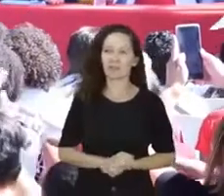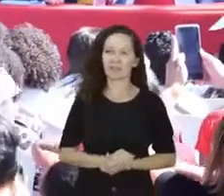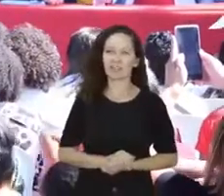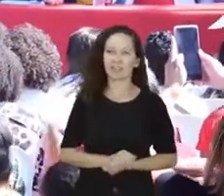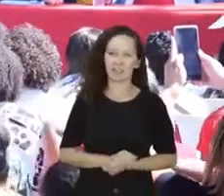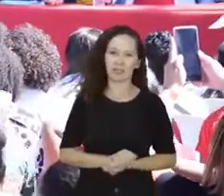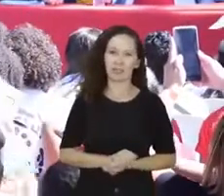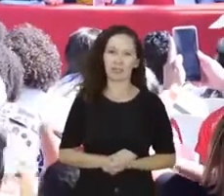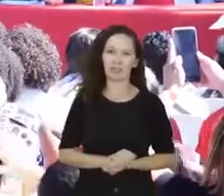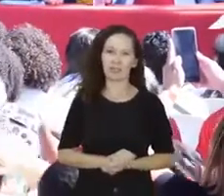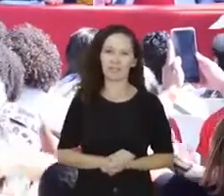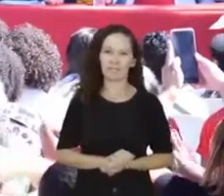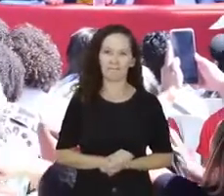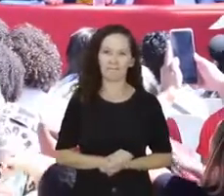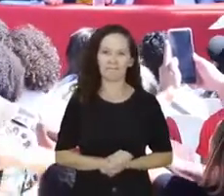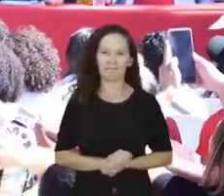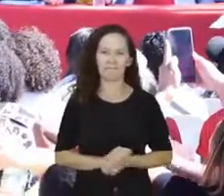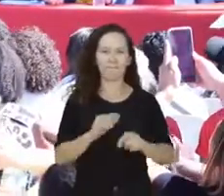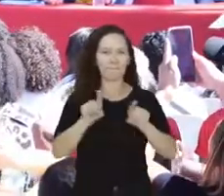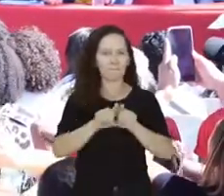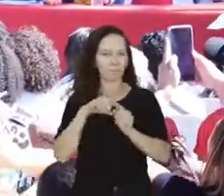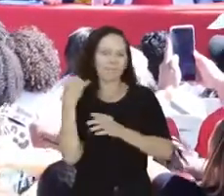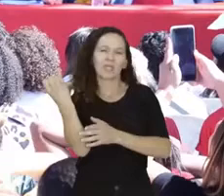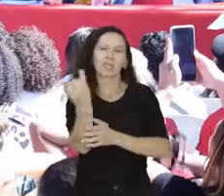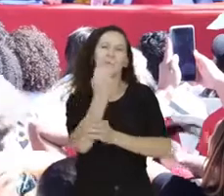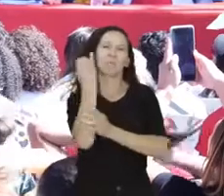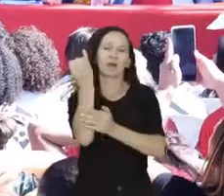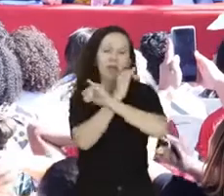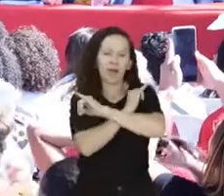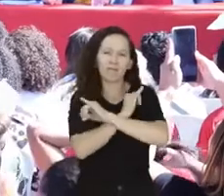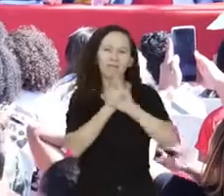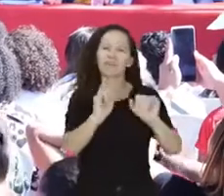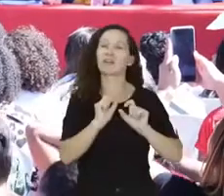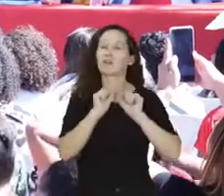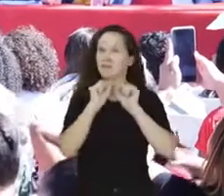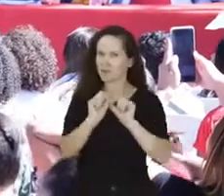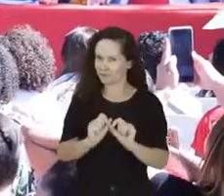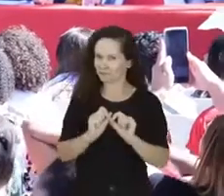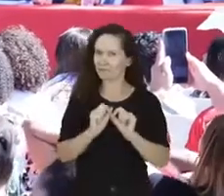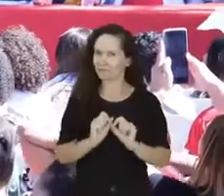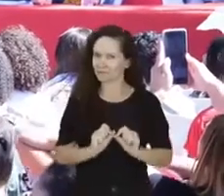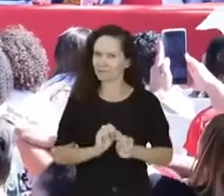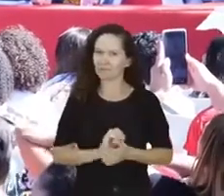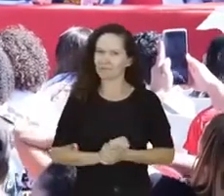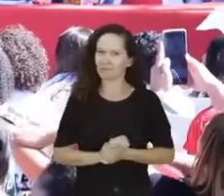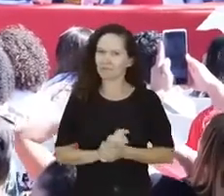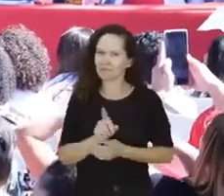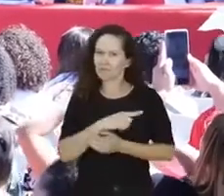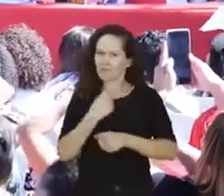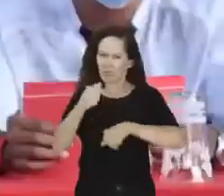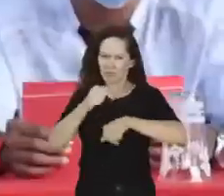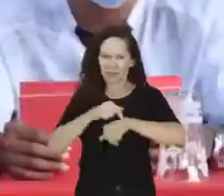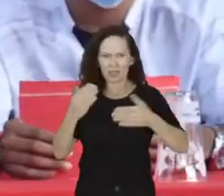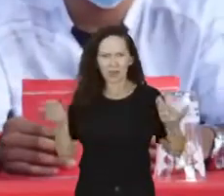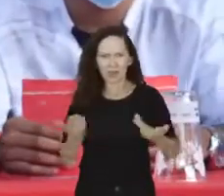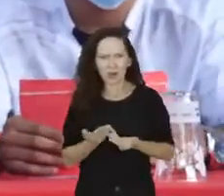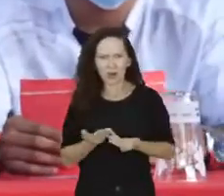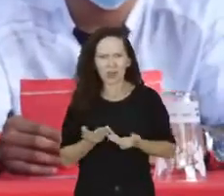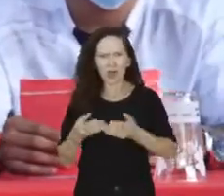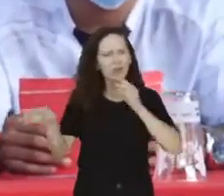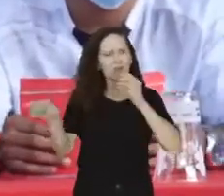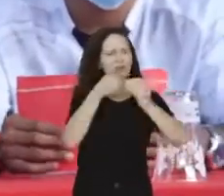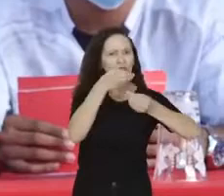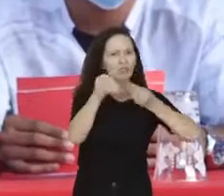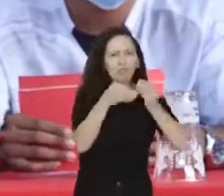Uma coisa que é importante dizer é que estamos num momento de muita vulnerabilidade, então,